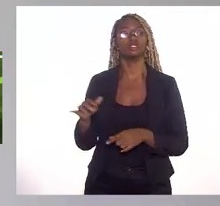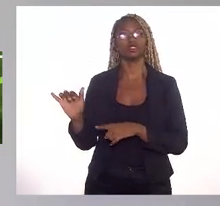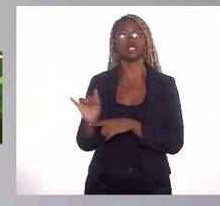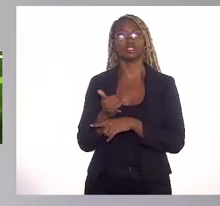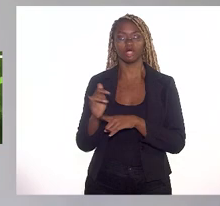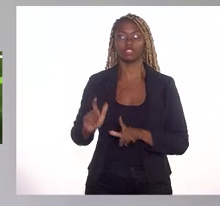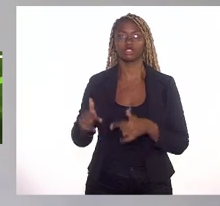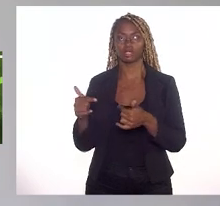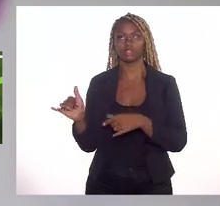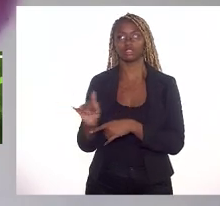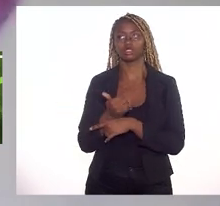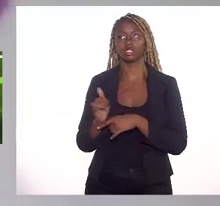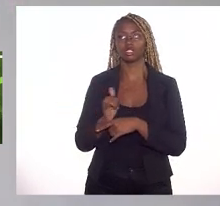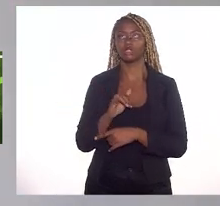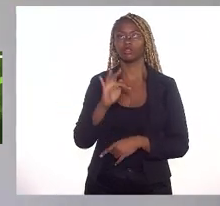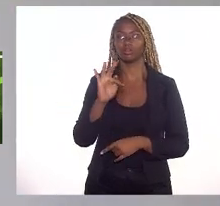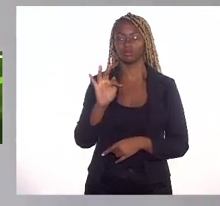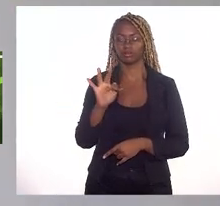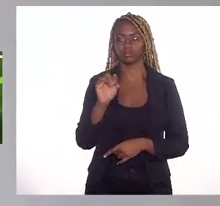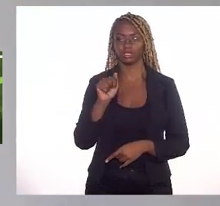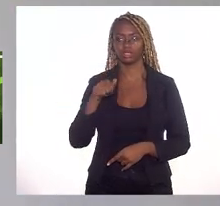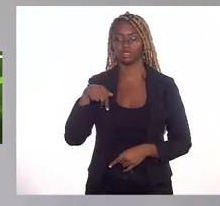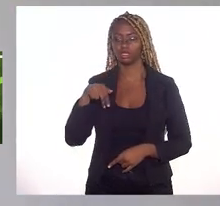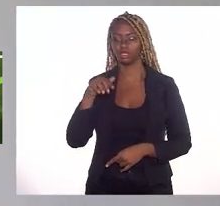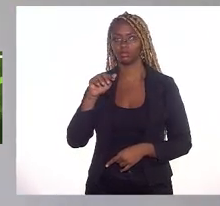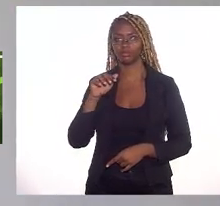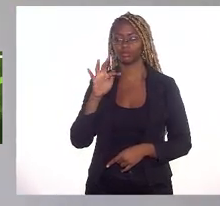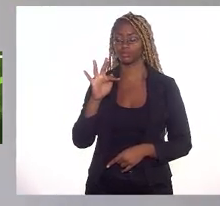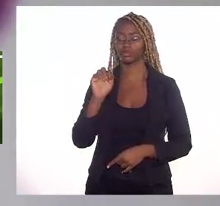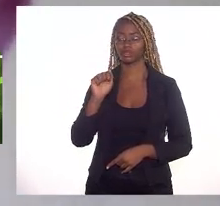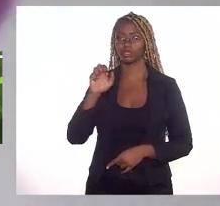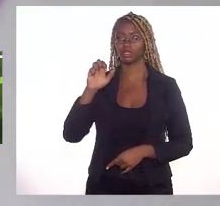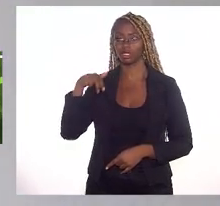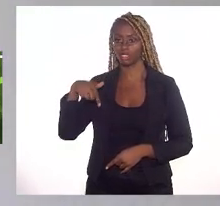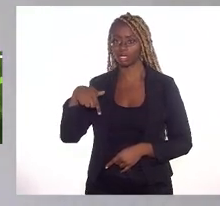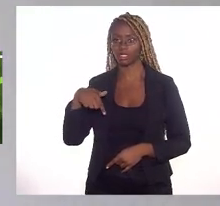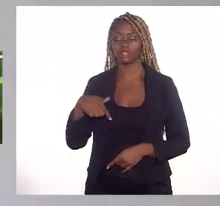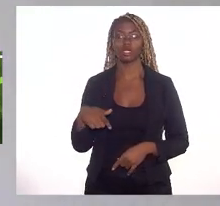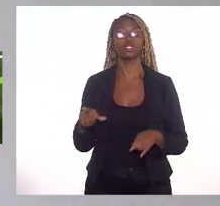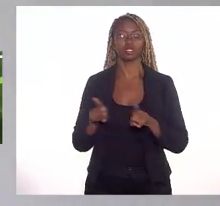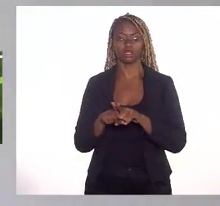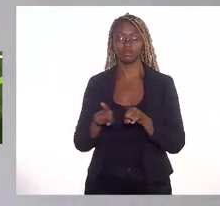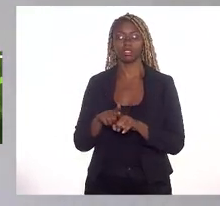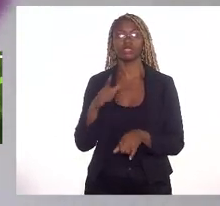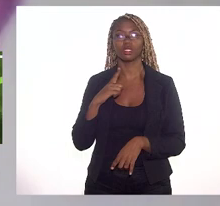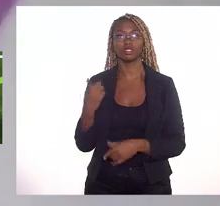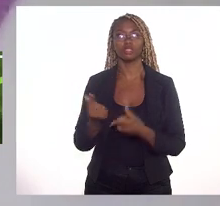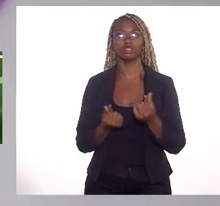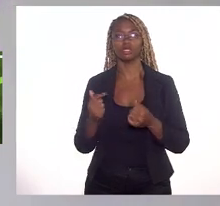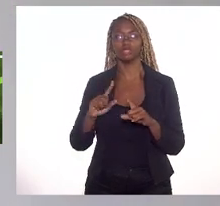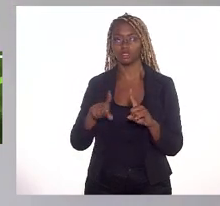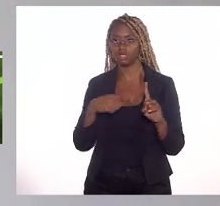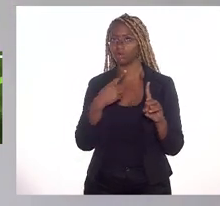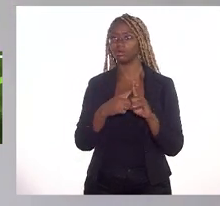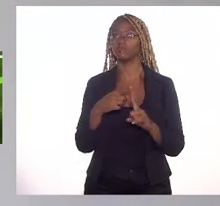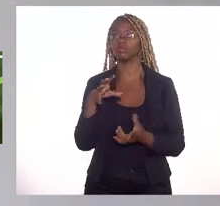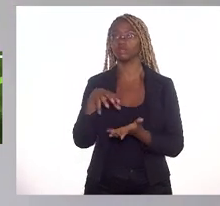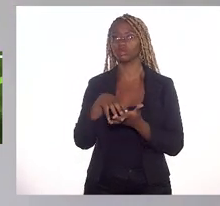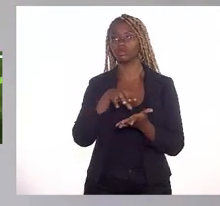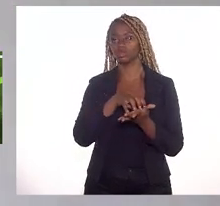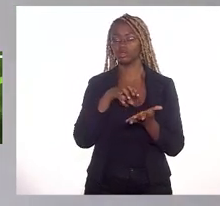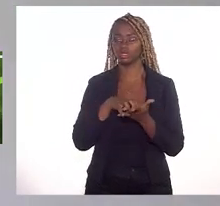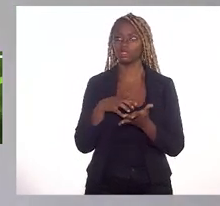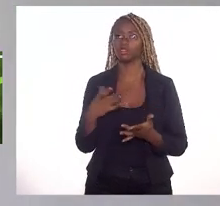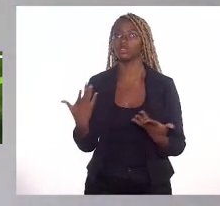e Compensação, do FAEC, que, consequentemente, aporta recursos adicionais a essas unidades. Então, me parece